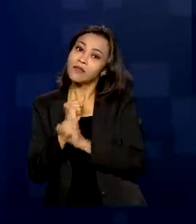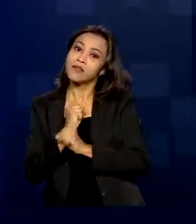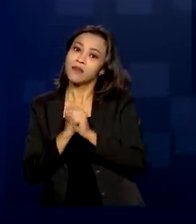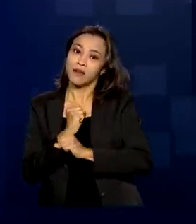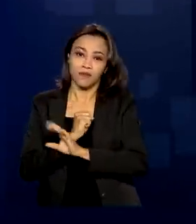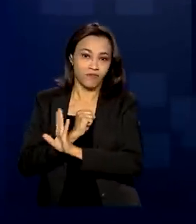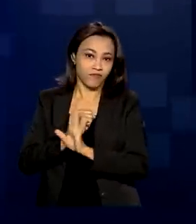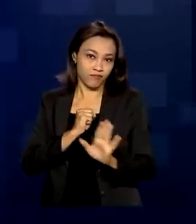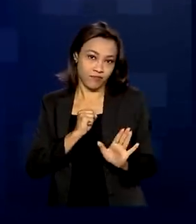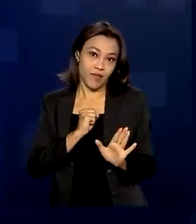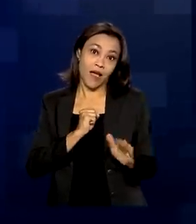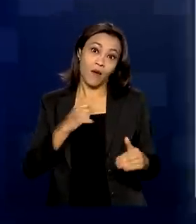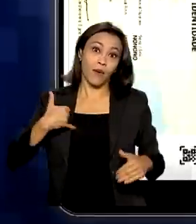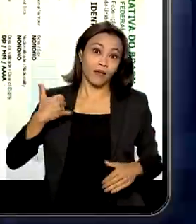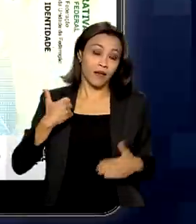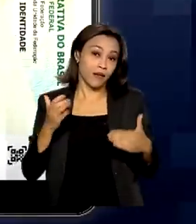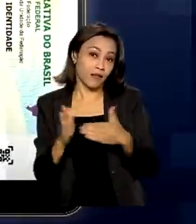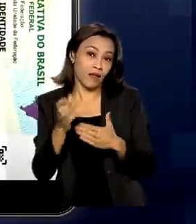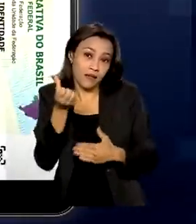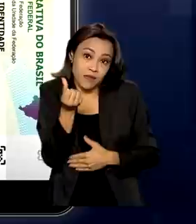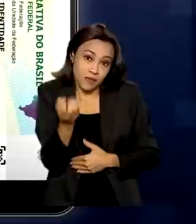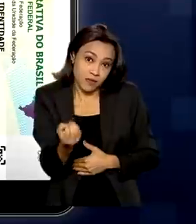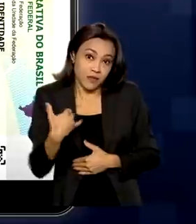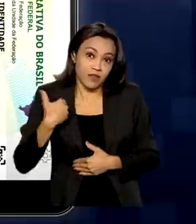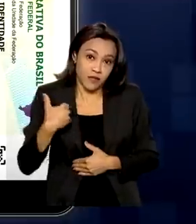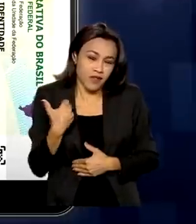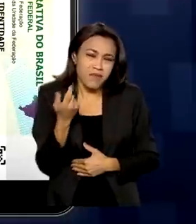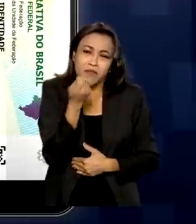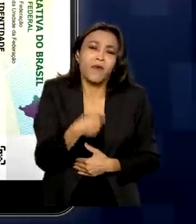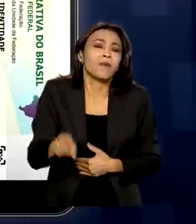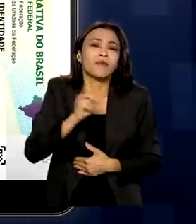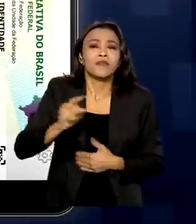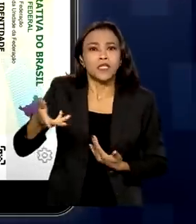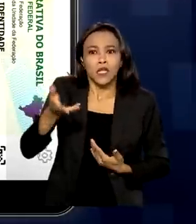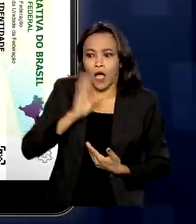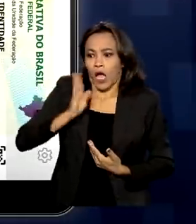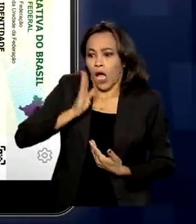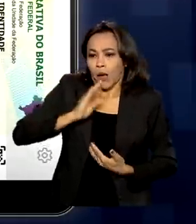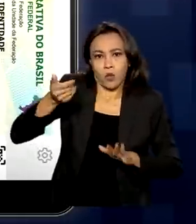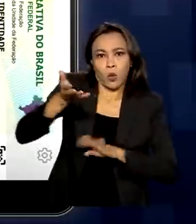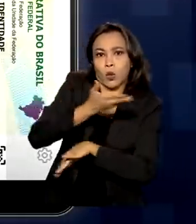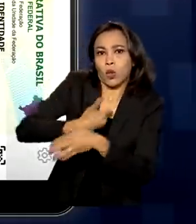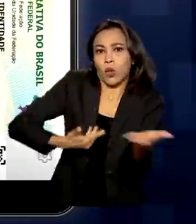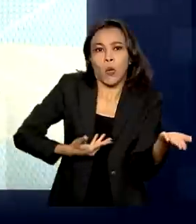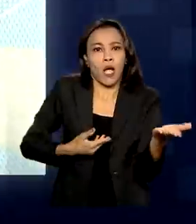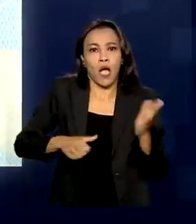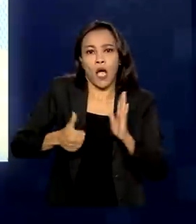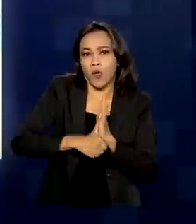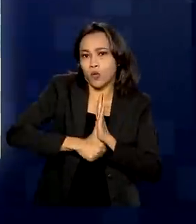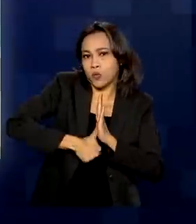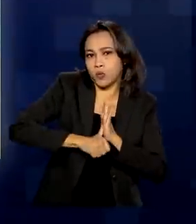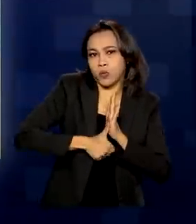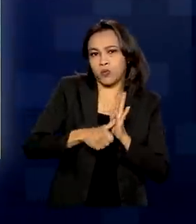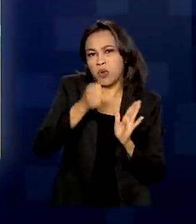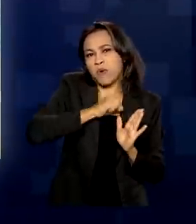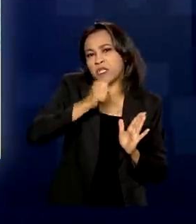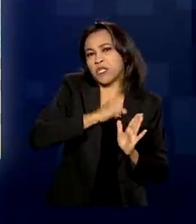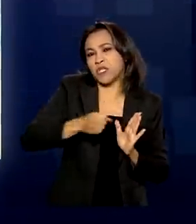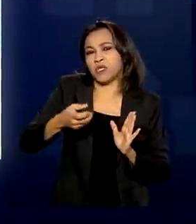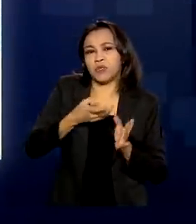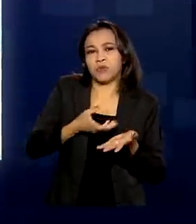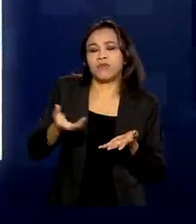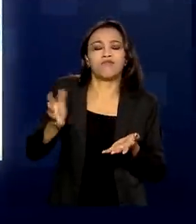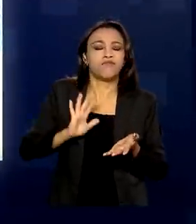até 60 anos de idade. Né? Mas não será preciso trocar imediatamente, né, já que o agora, o documento antigo, ele